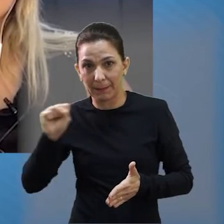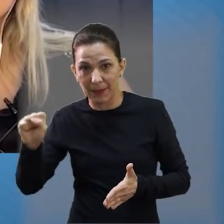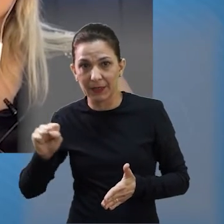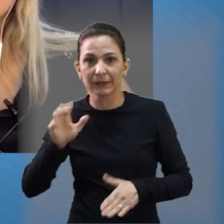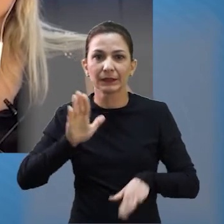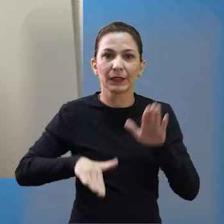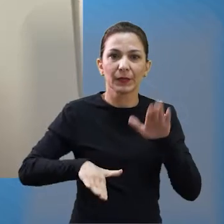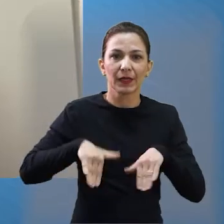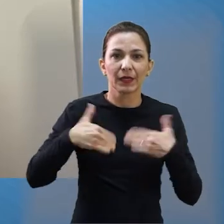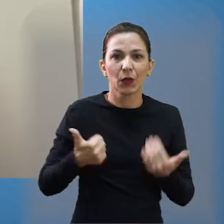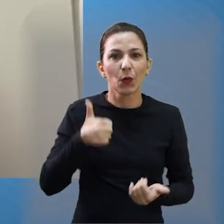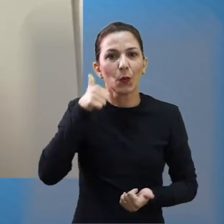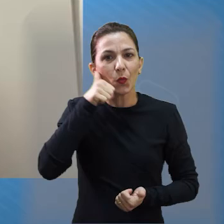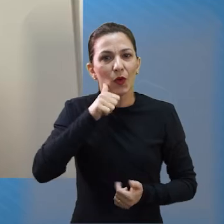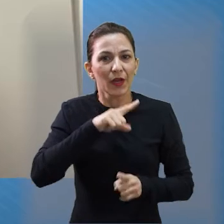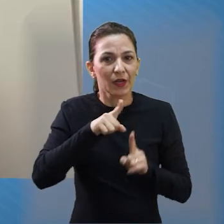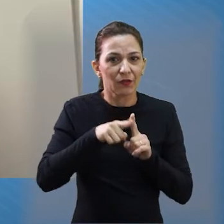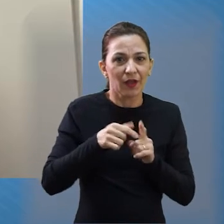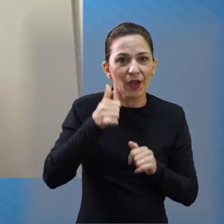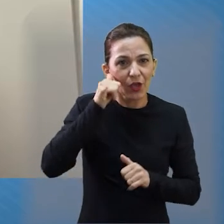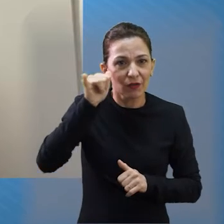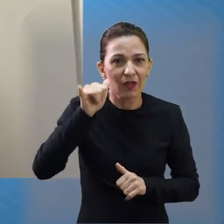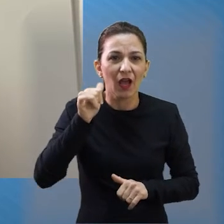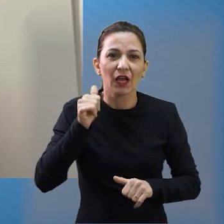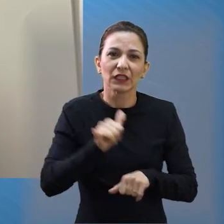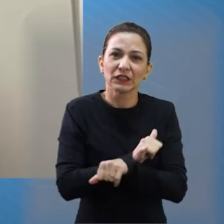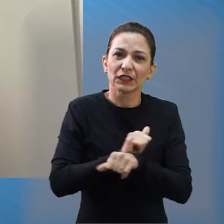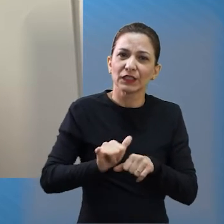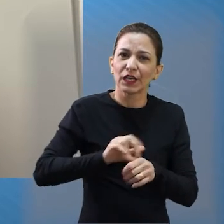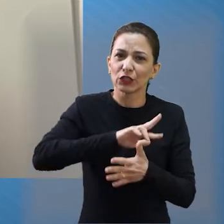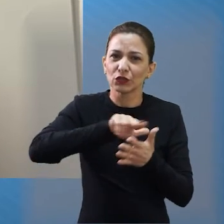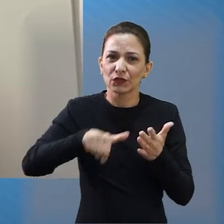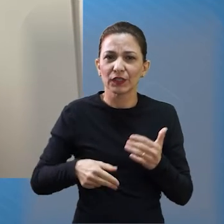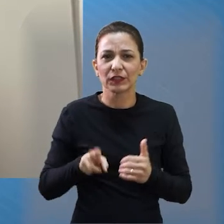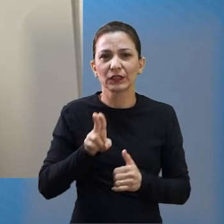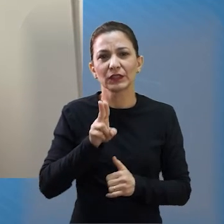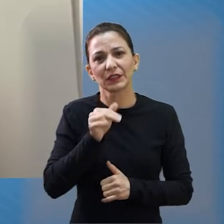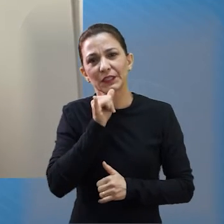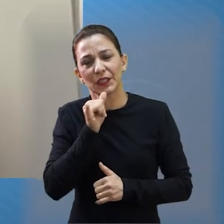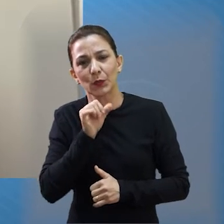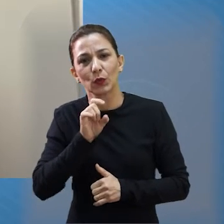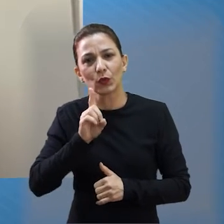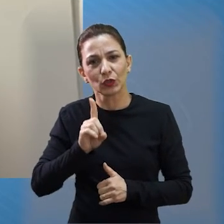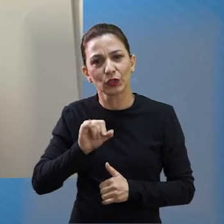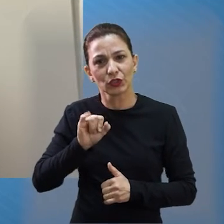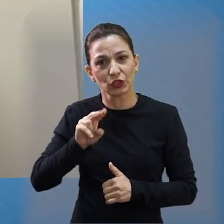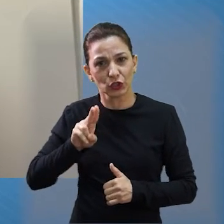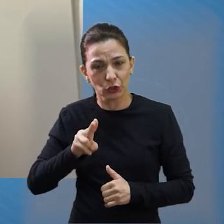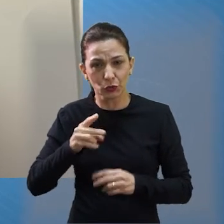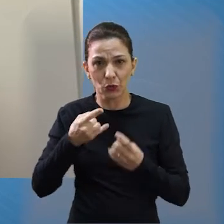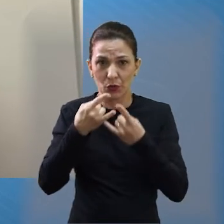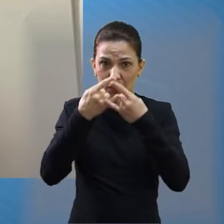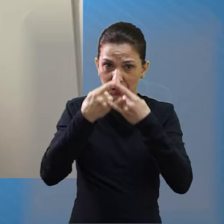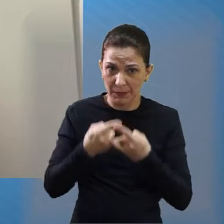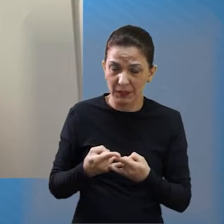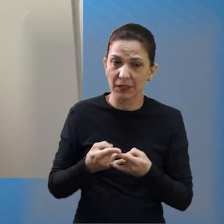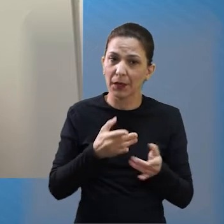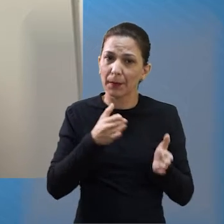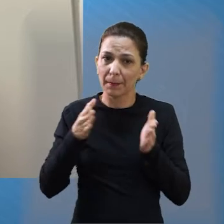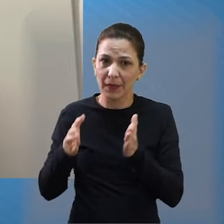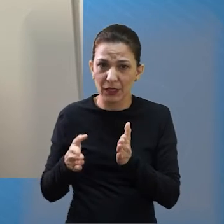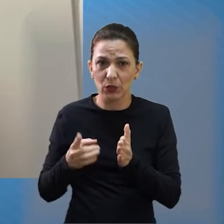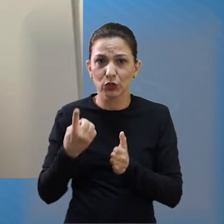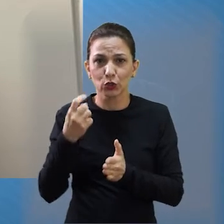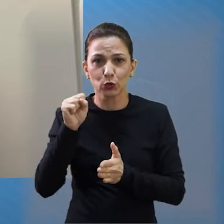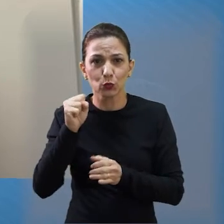falar isso, porque essa paciente, por exemplo, dependendo da técnica que ela for fazer, o bypass, a gente orienta que ela faça o implante, ou que